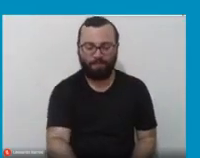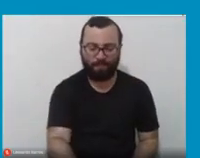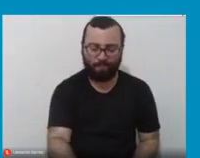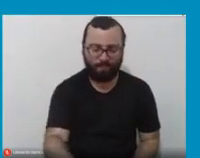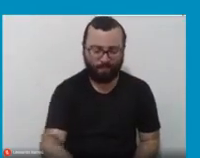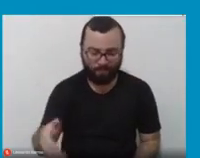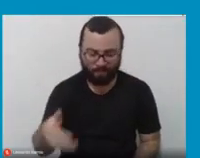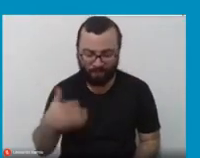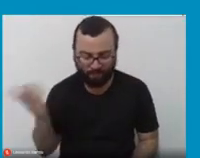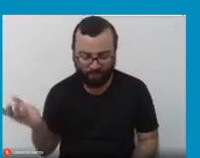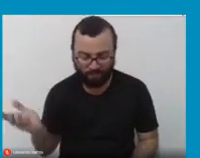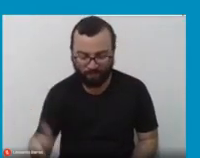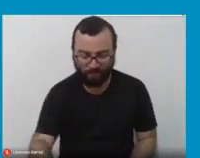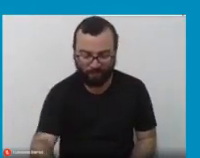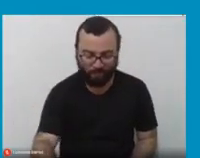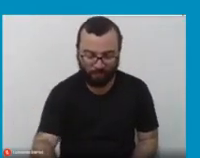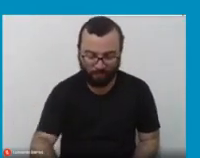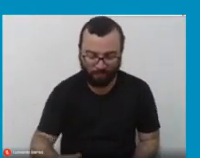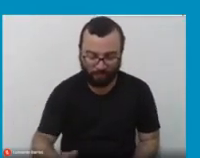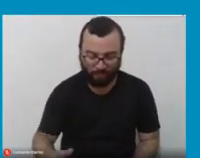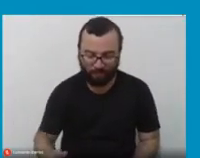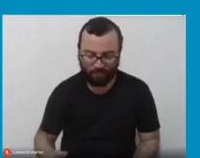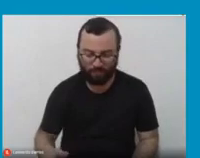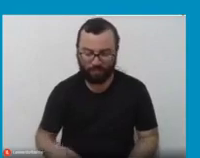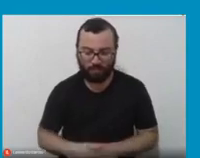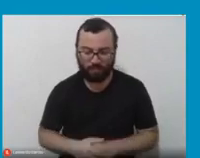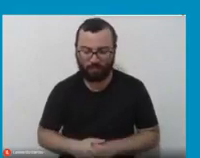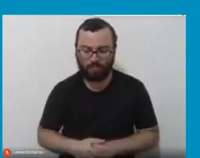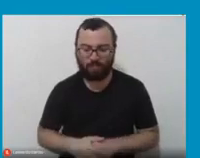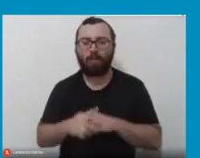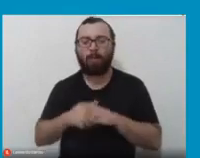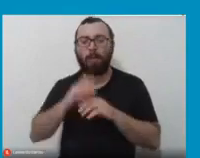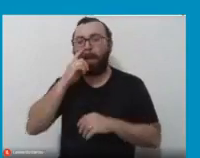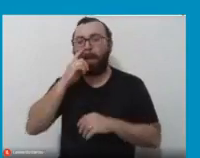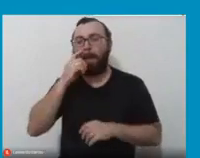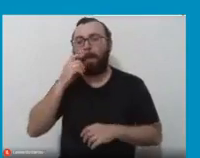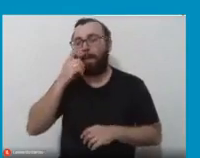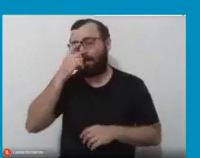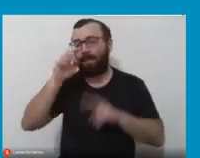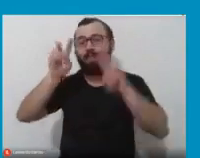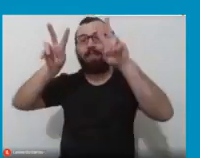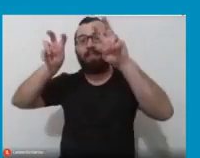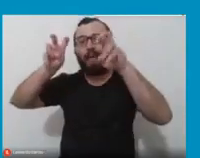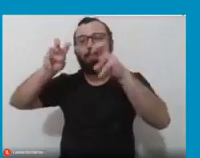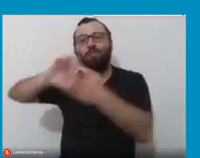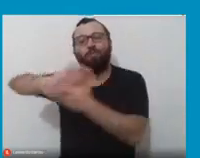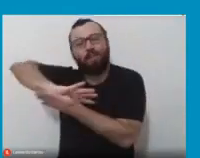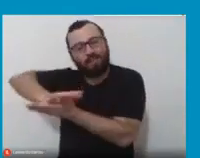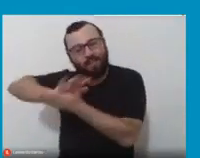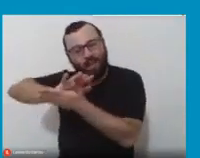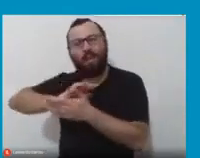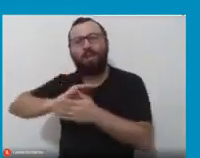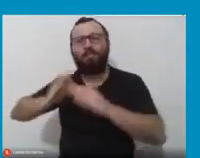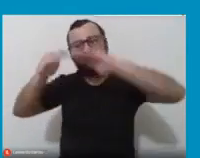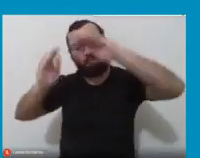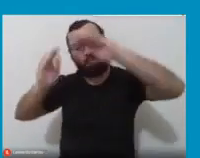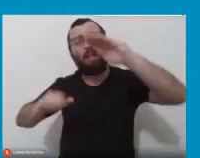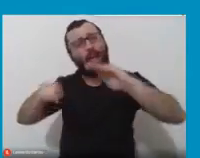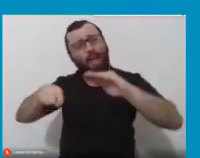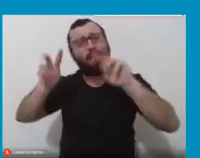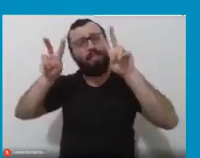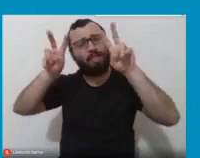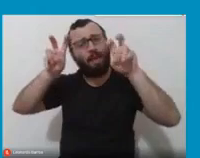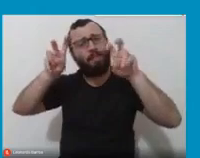Enfim, e os trabalhos atuais, o tema da discriminação e desigualdade racial continua sendo um tema de interesse